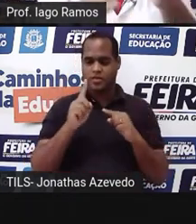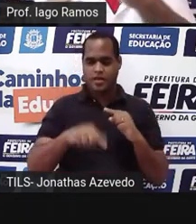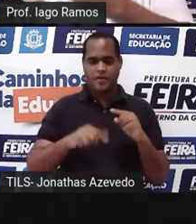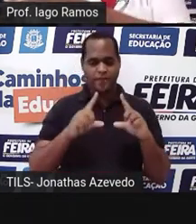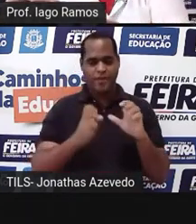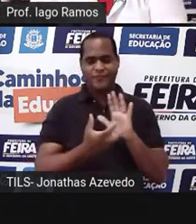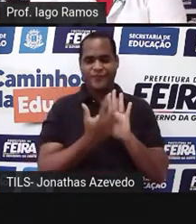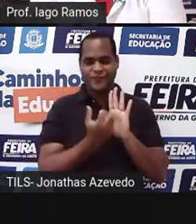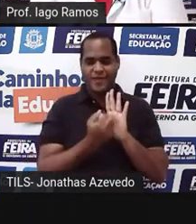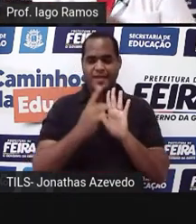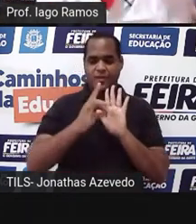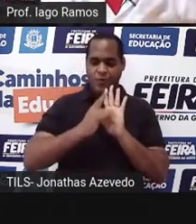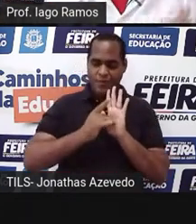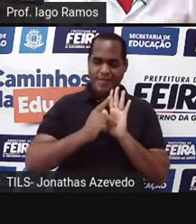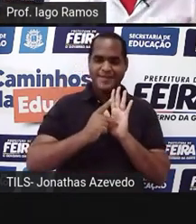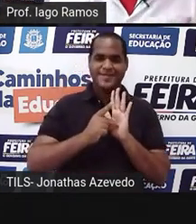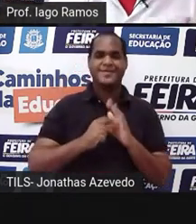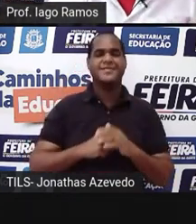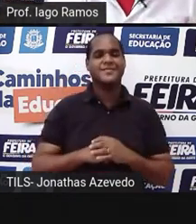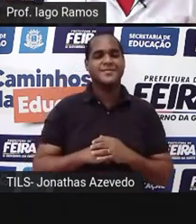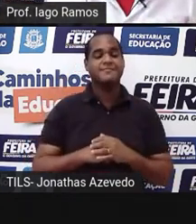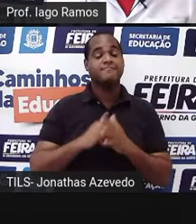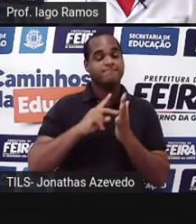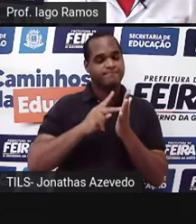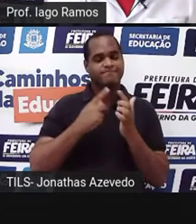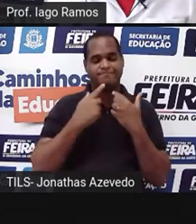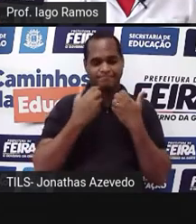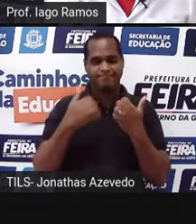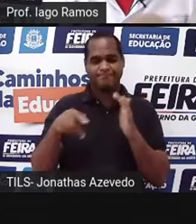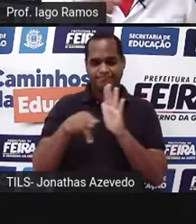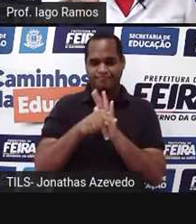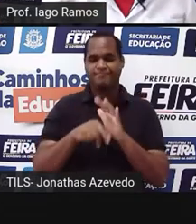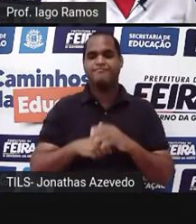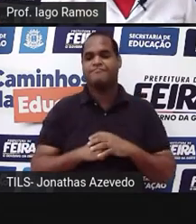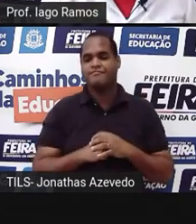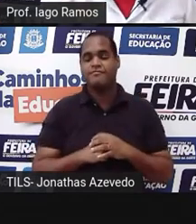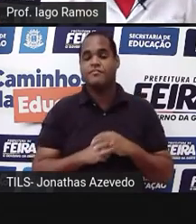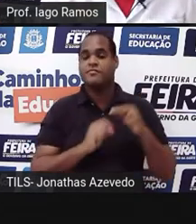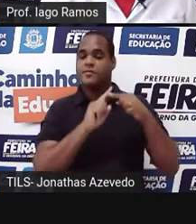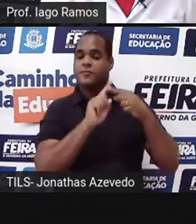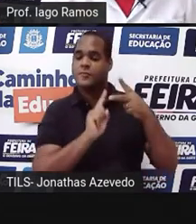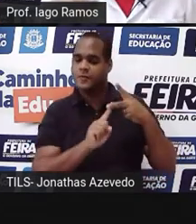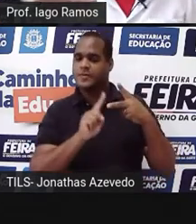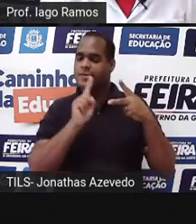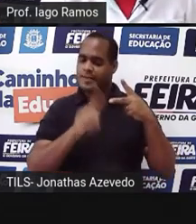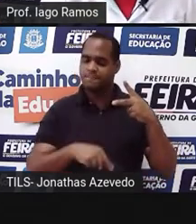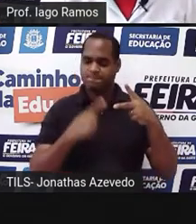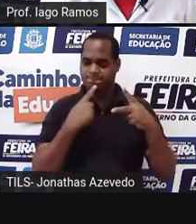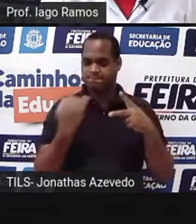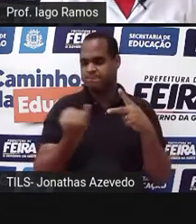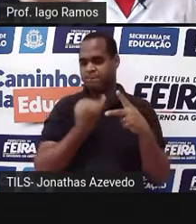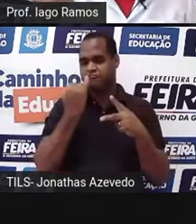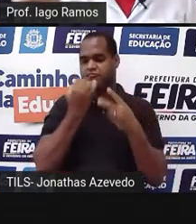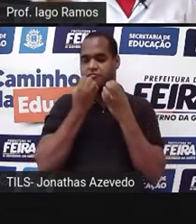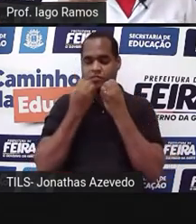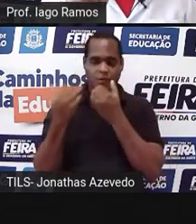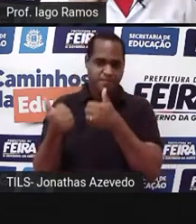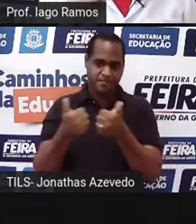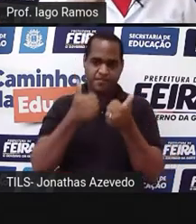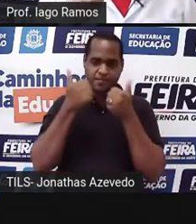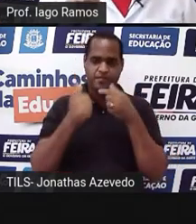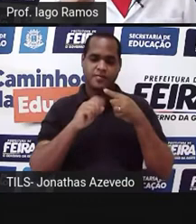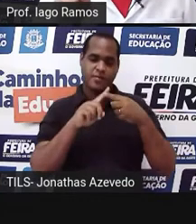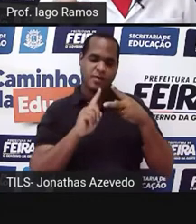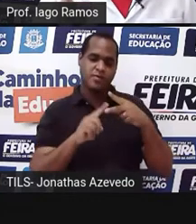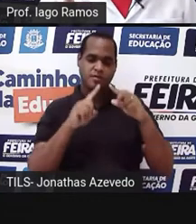figuras geométricas. A gente acabou de falar de geometria. Então, essas duas figuras aí, geométricas, esses